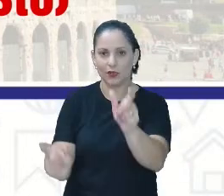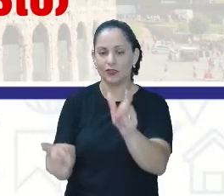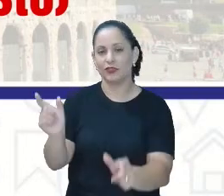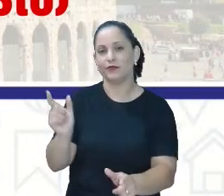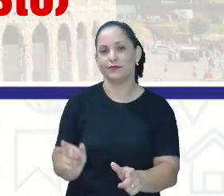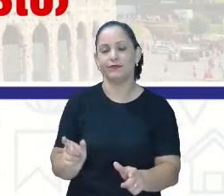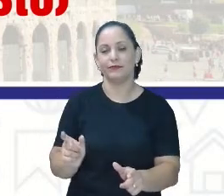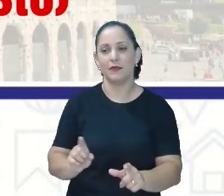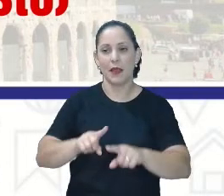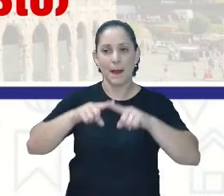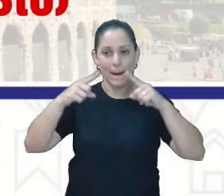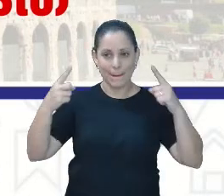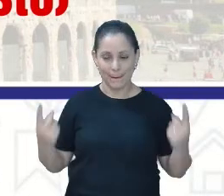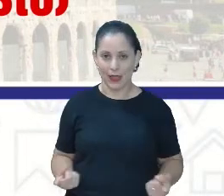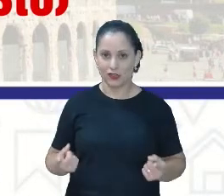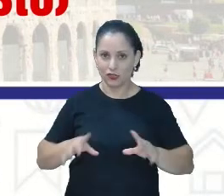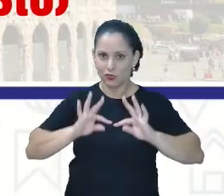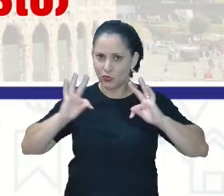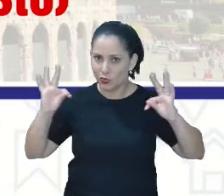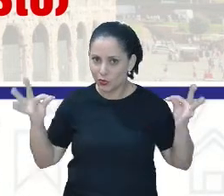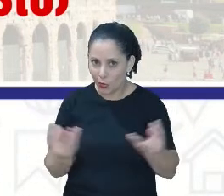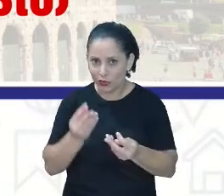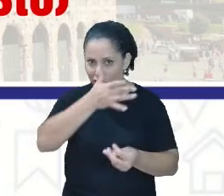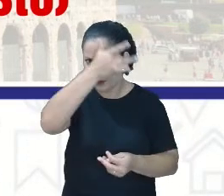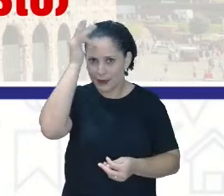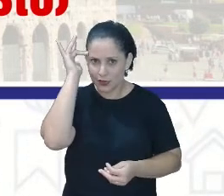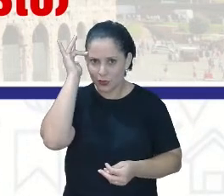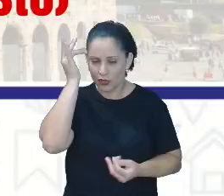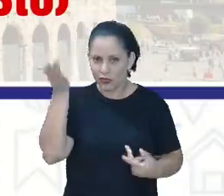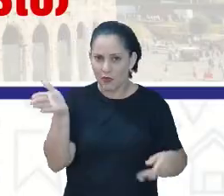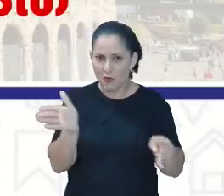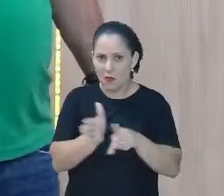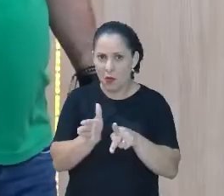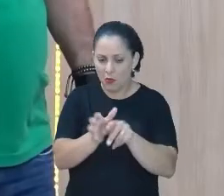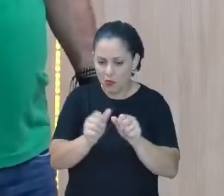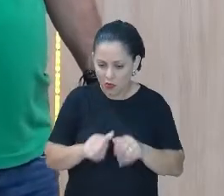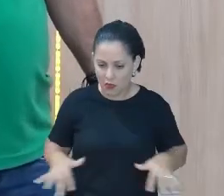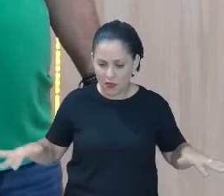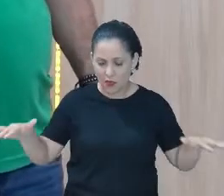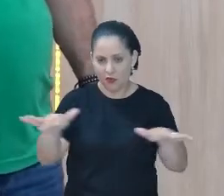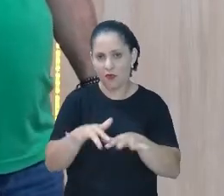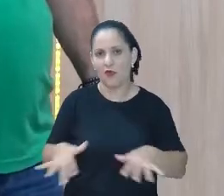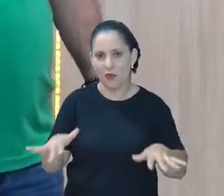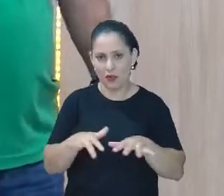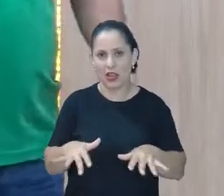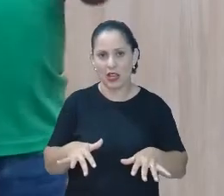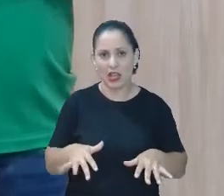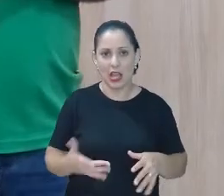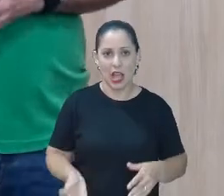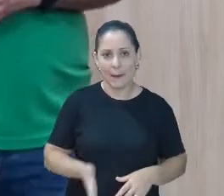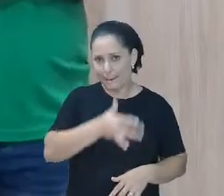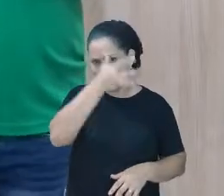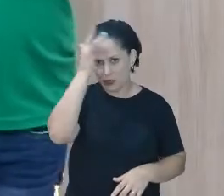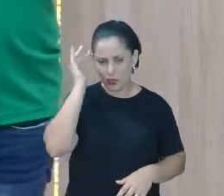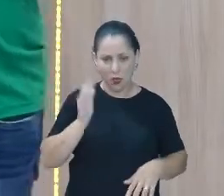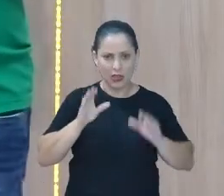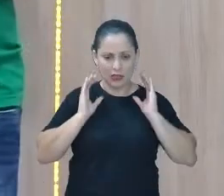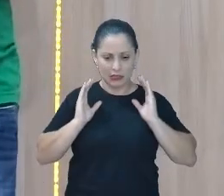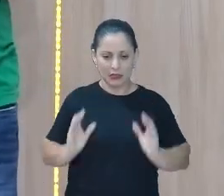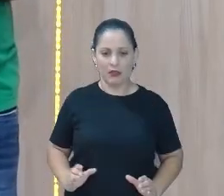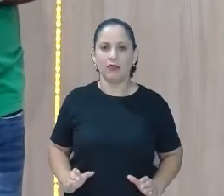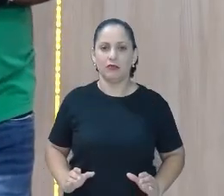detalhe, nem toda essa população era considerada, né, a população de cidadãos. Por quê?